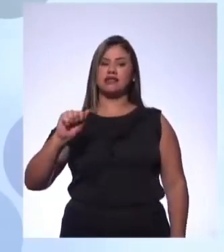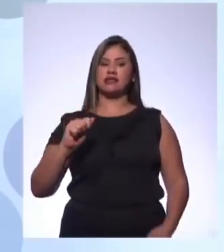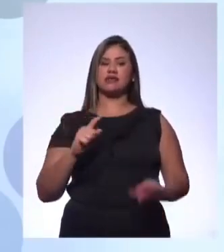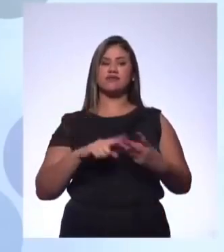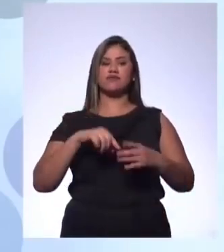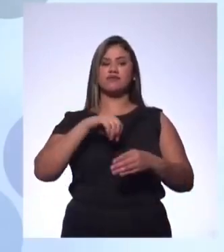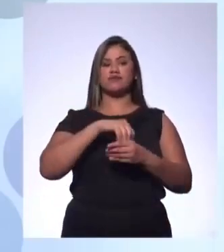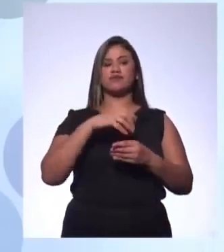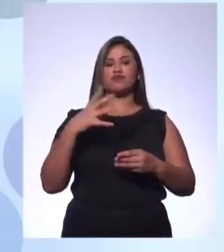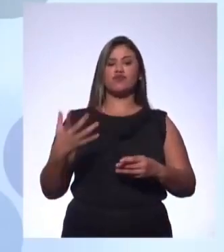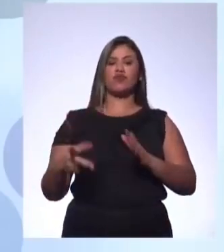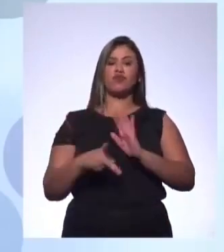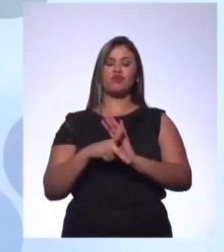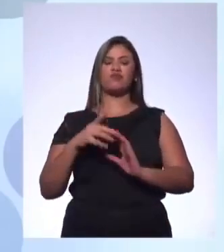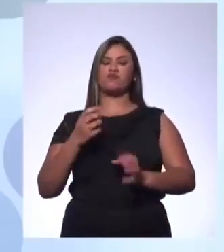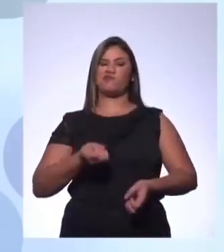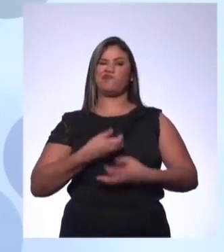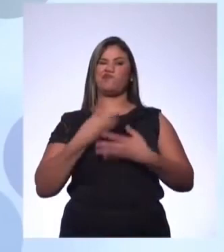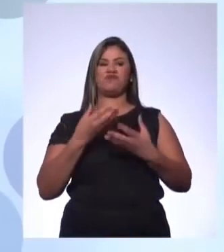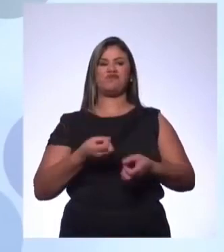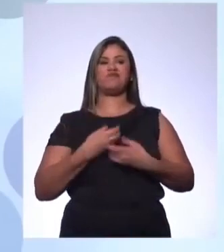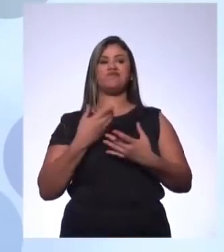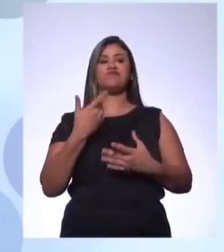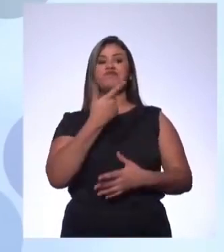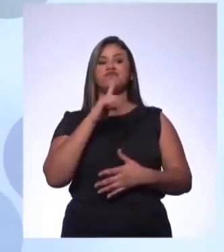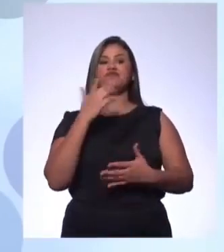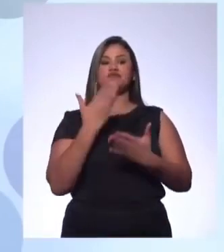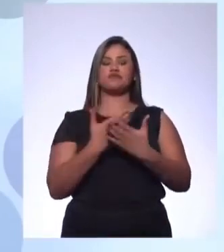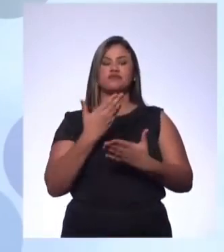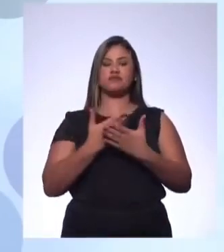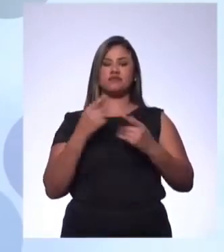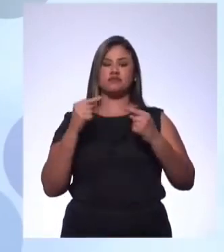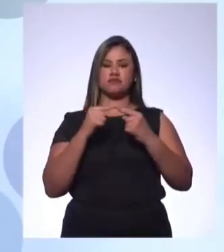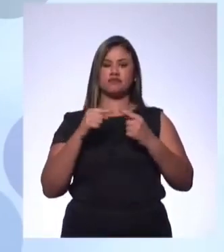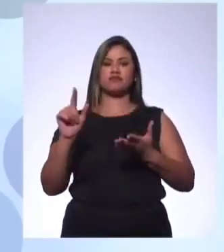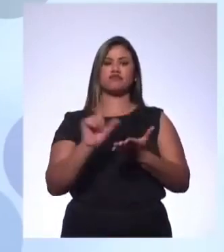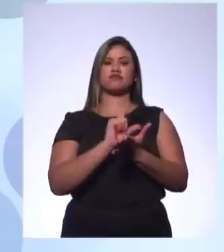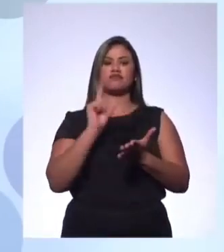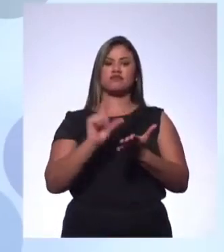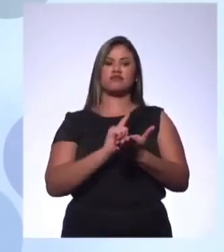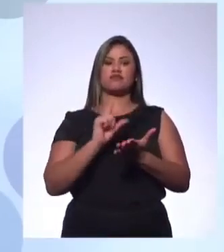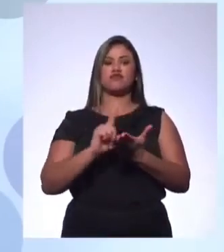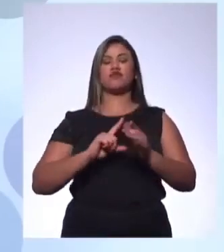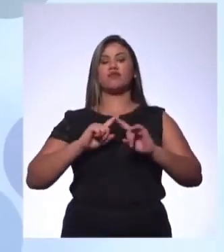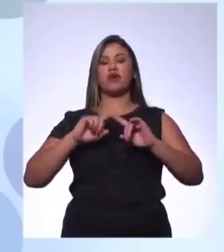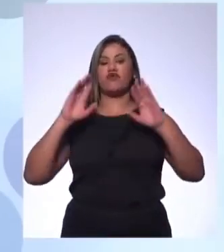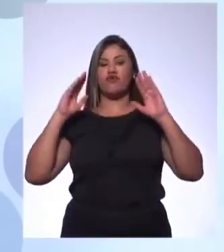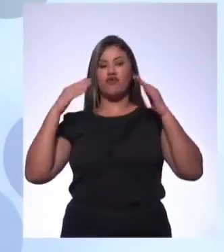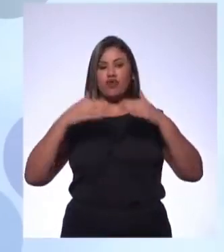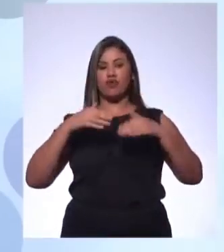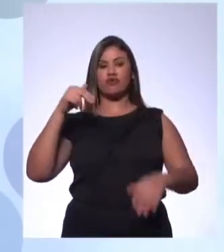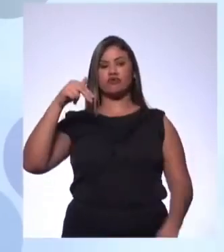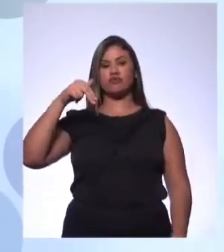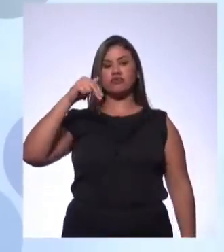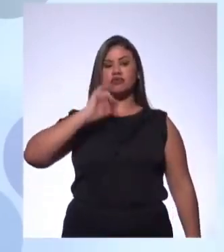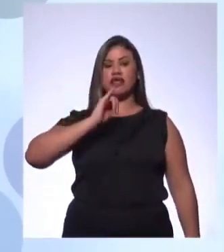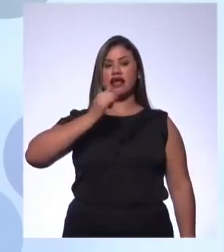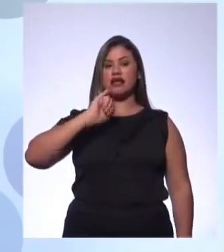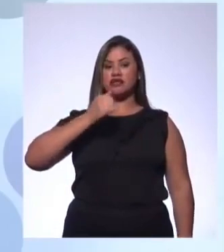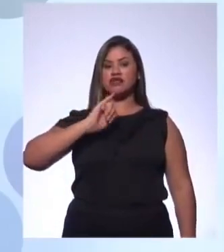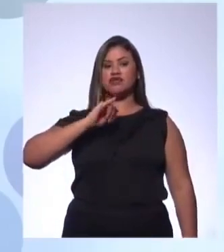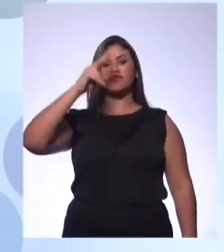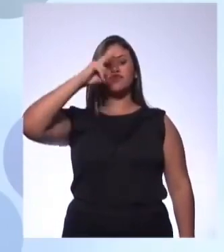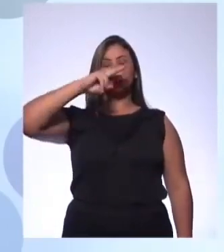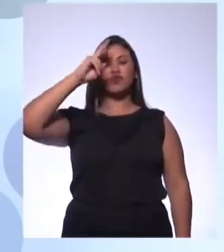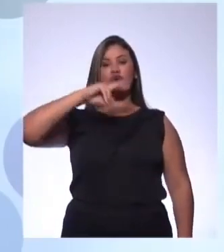do poema. Esta outra aula, a gente vai falar do mesmo assunto, literatura, mas focando nas narrativas, histórias, né? Então, para